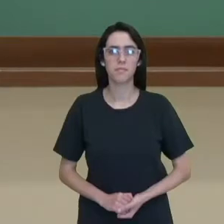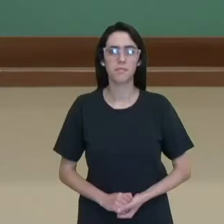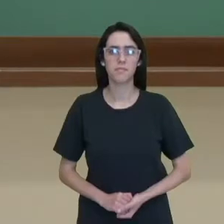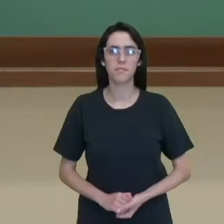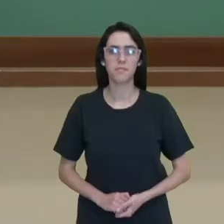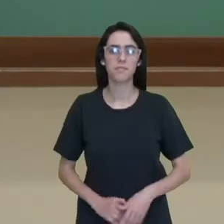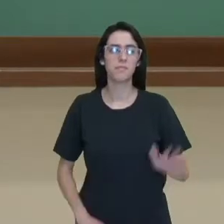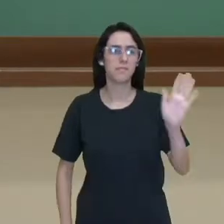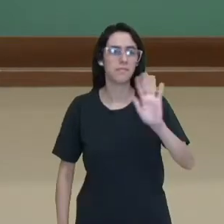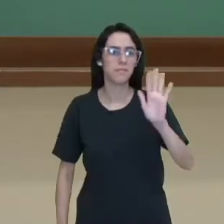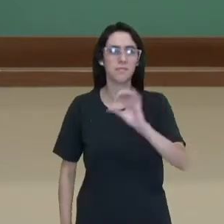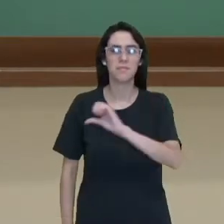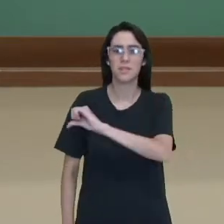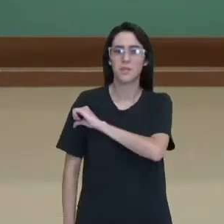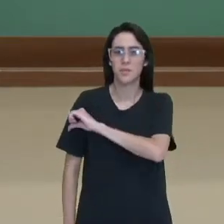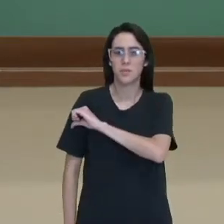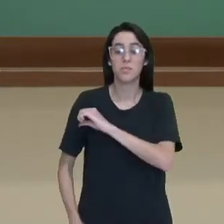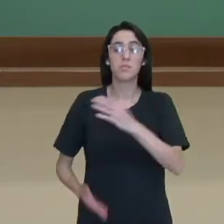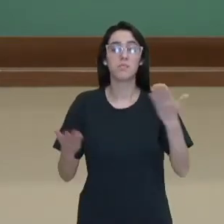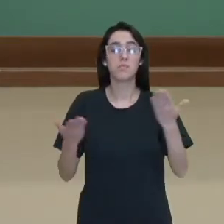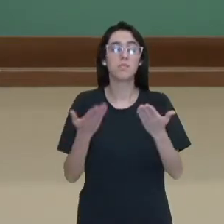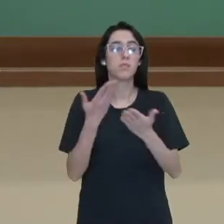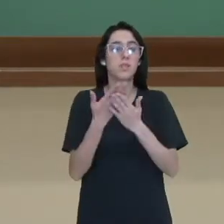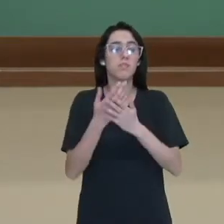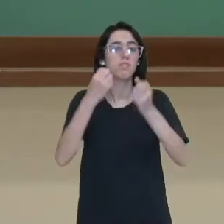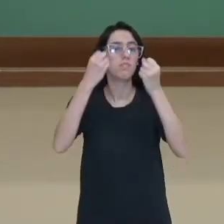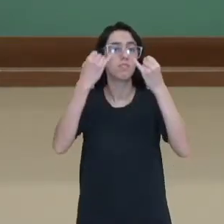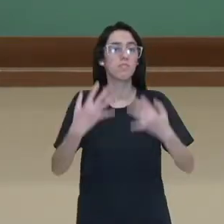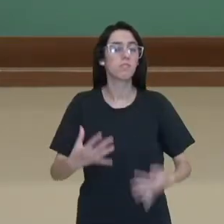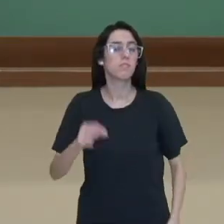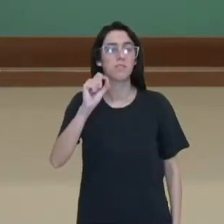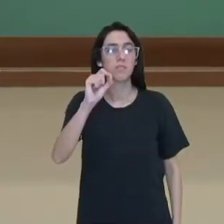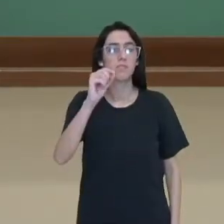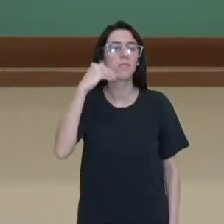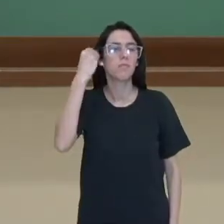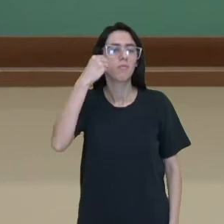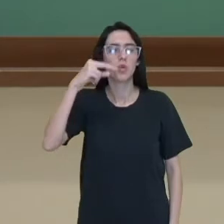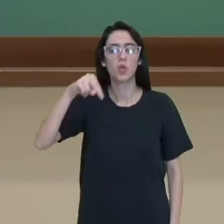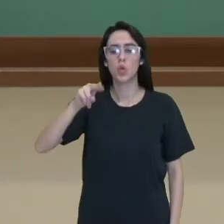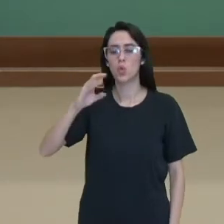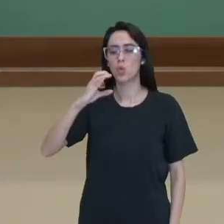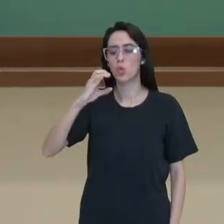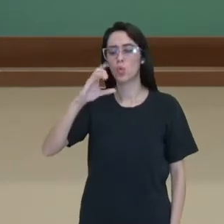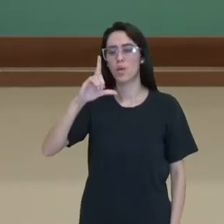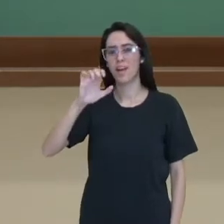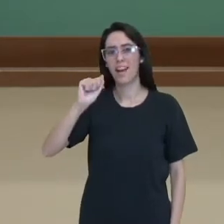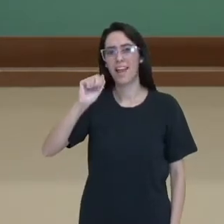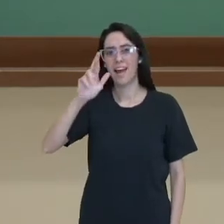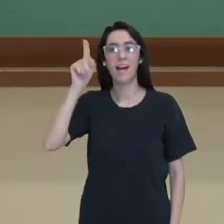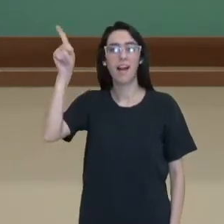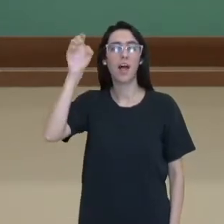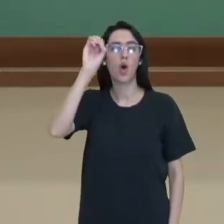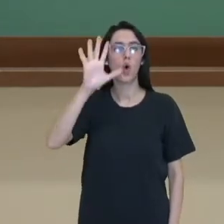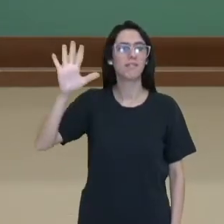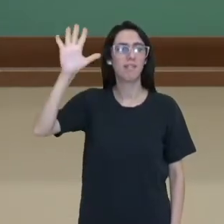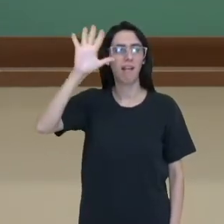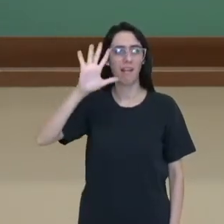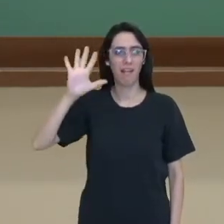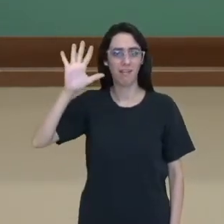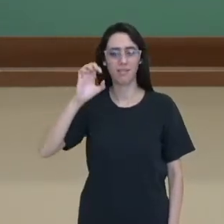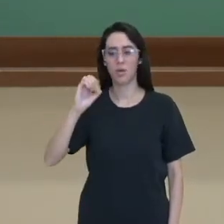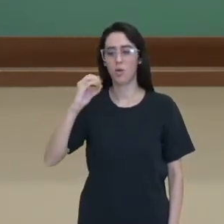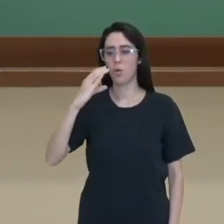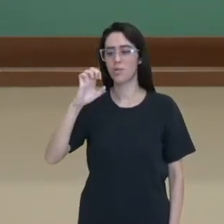Olá, estudantes do nono ano. Nessa aula vamos falar um pouco sobre os testes nucleares que aconteceram na Oceania. Bem,